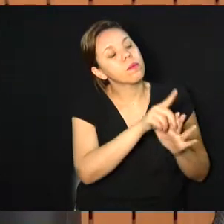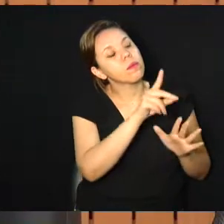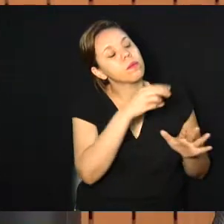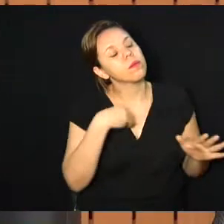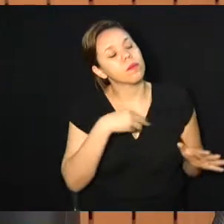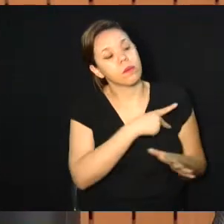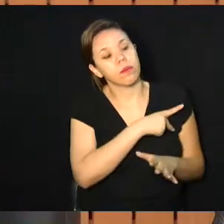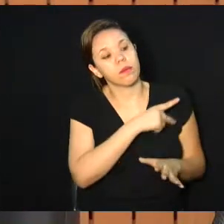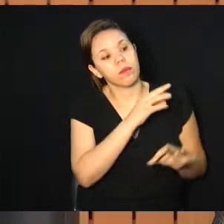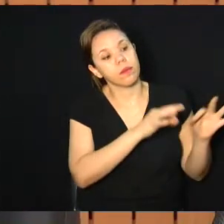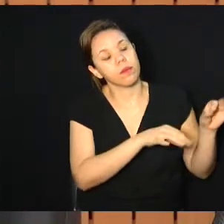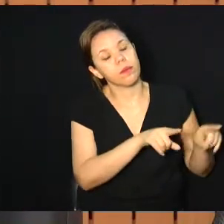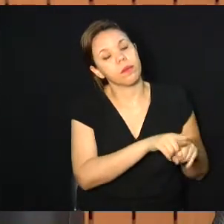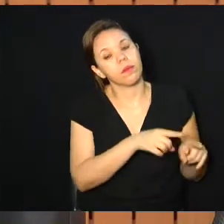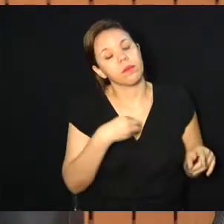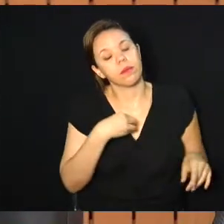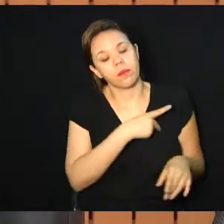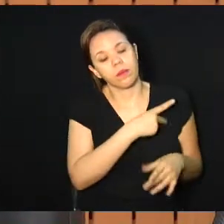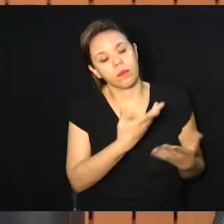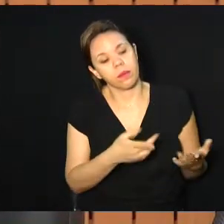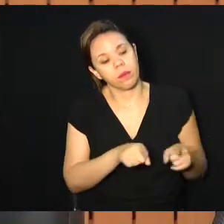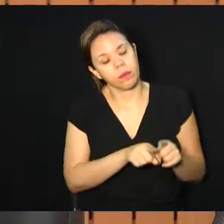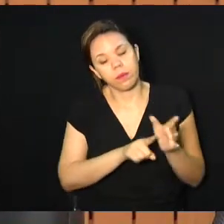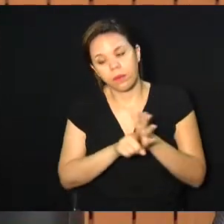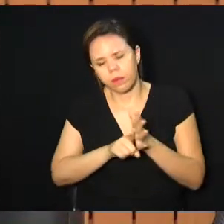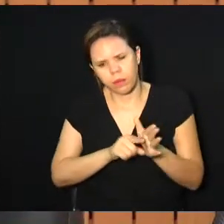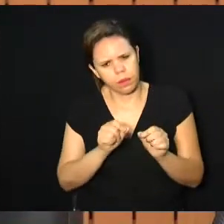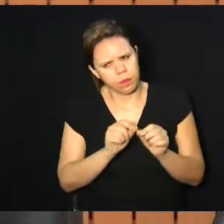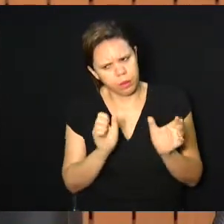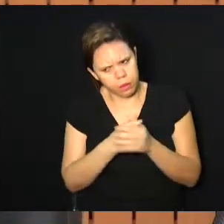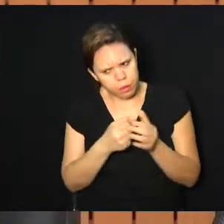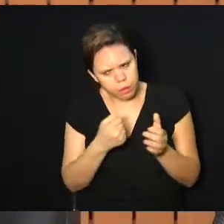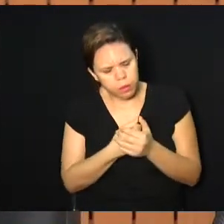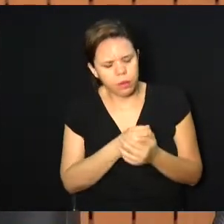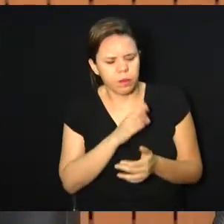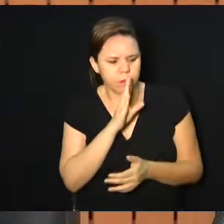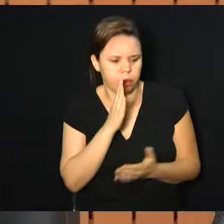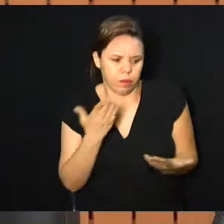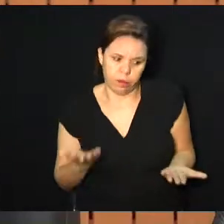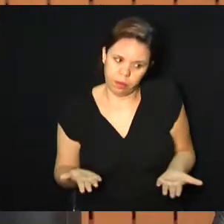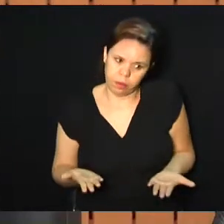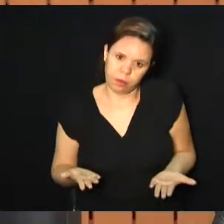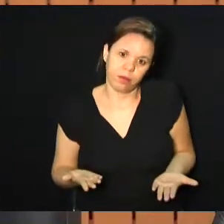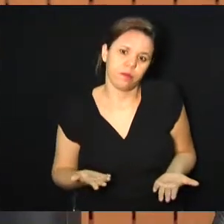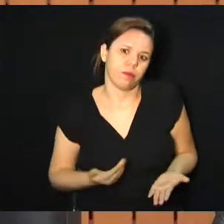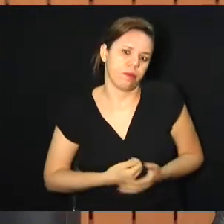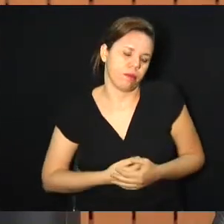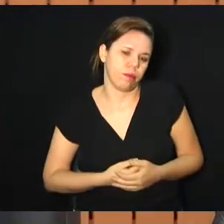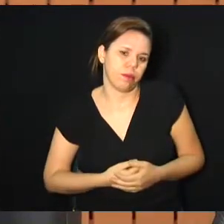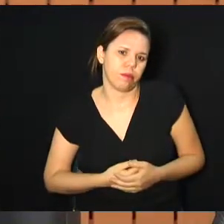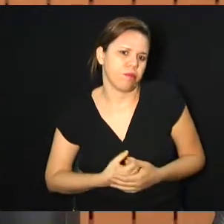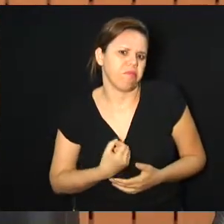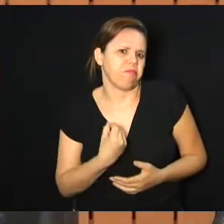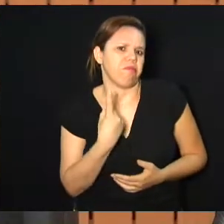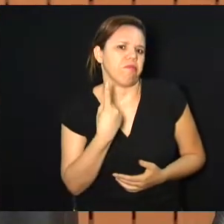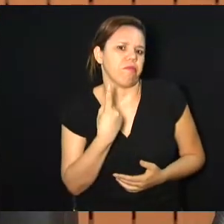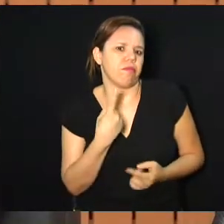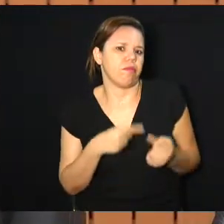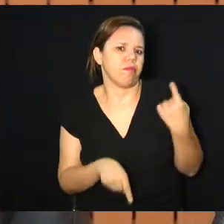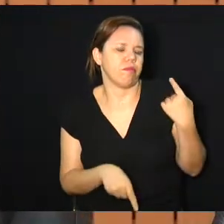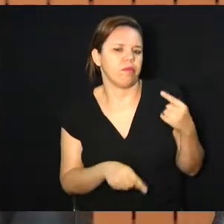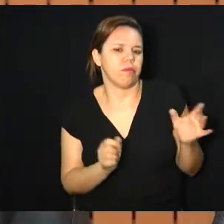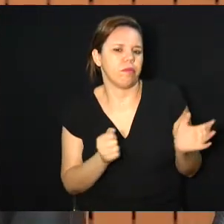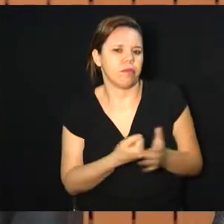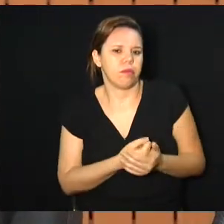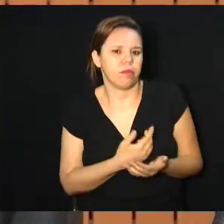que os estudos eram sigilosos. Que maluquice é essa? O estudo